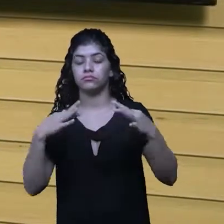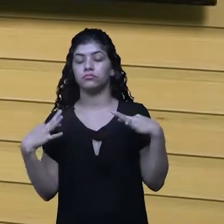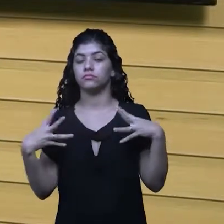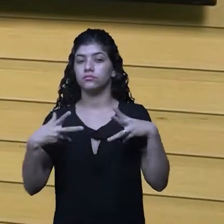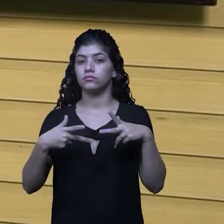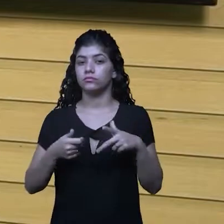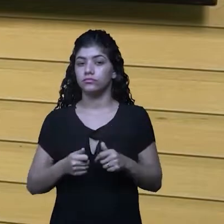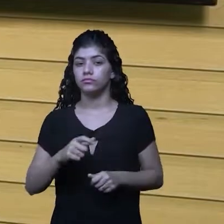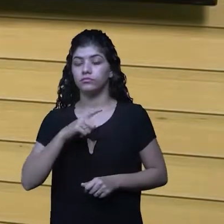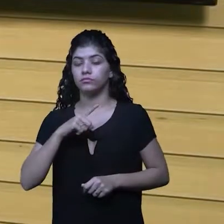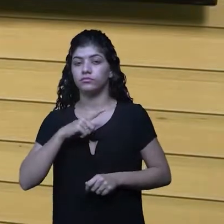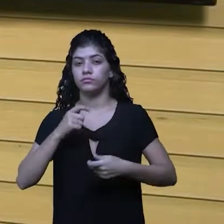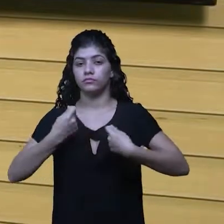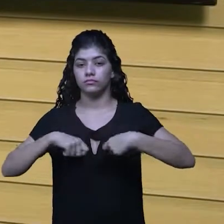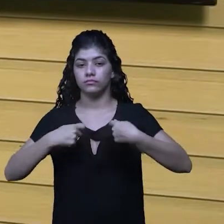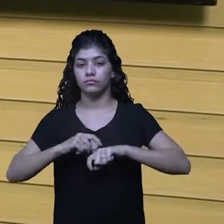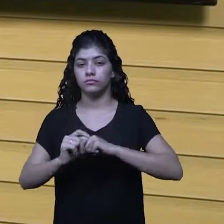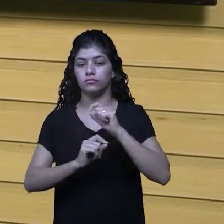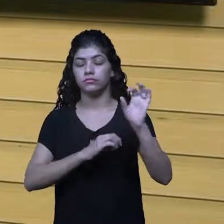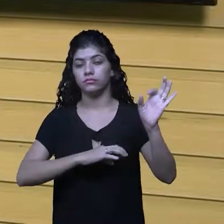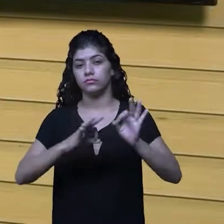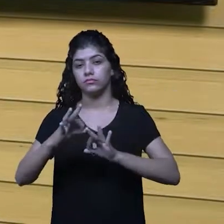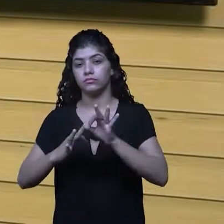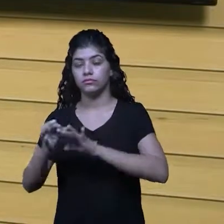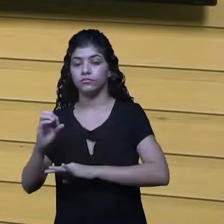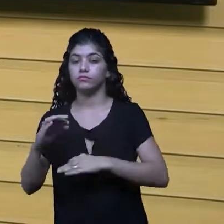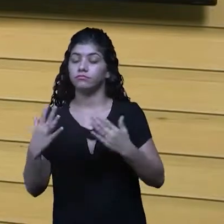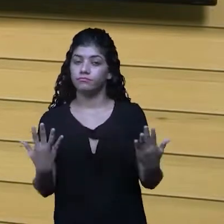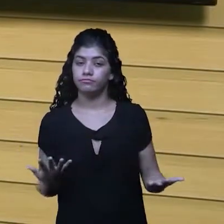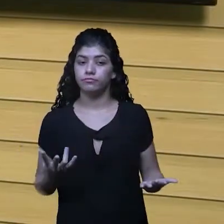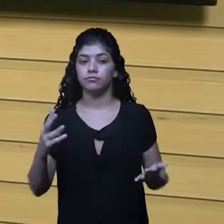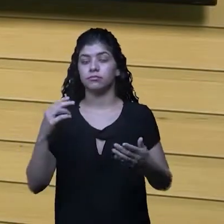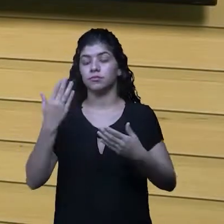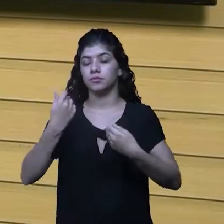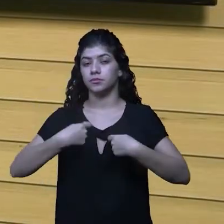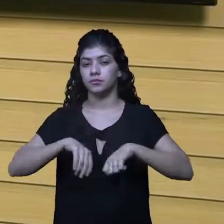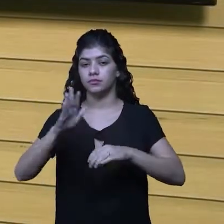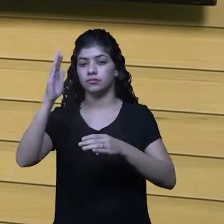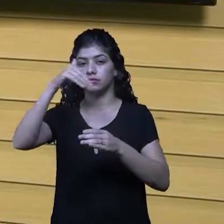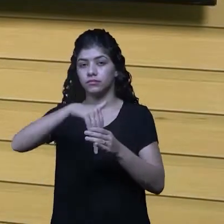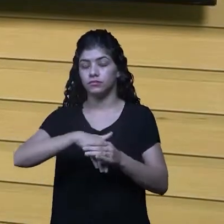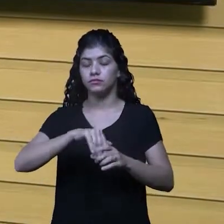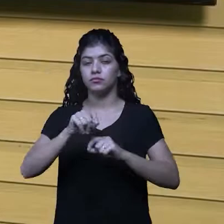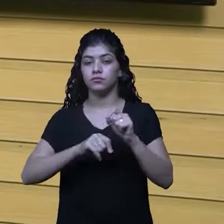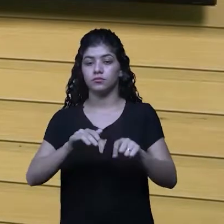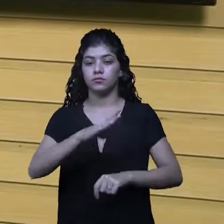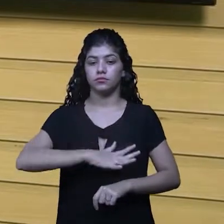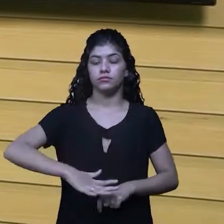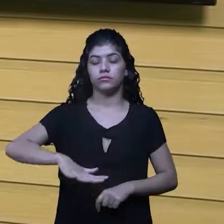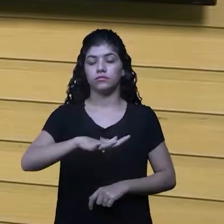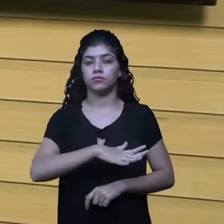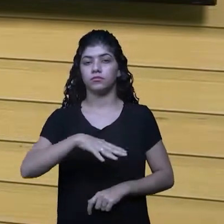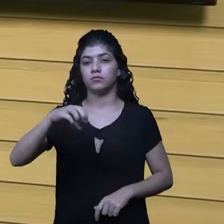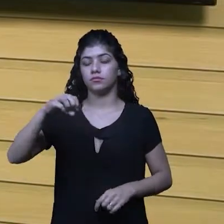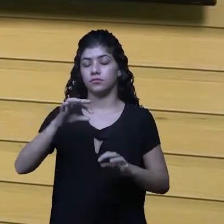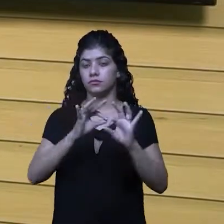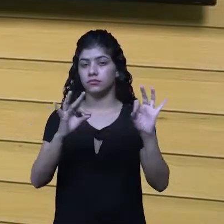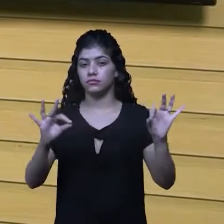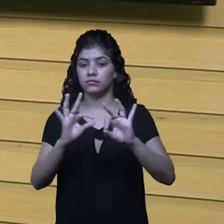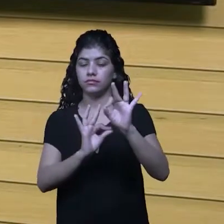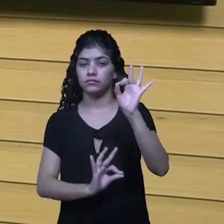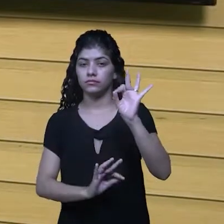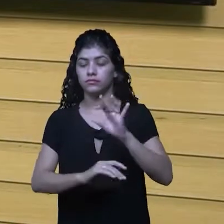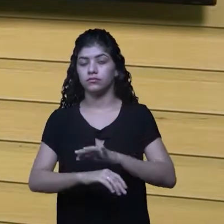eles têm que estar calibrados, ou seja, tem que estar dentro daquela área de medida, daquele espaço de